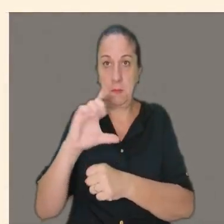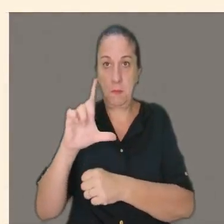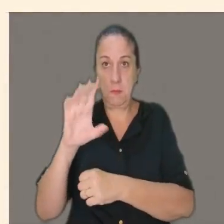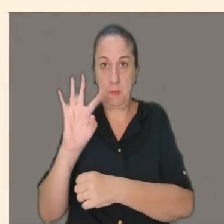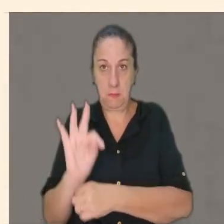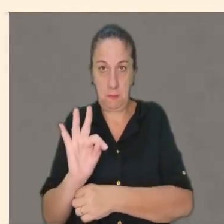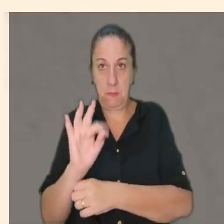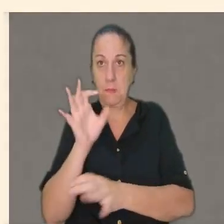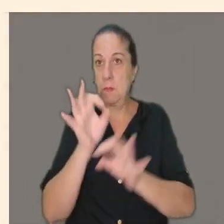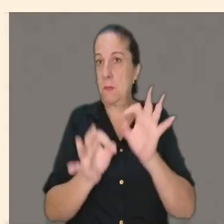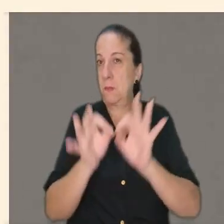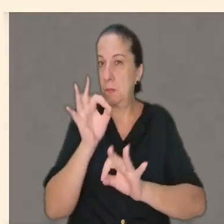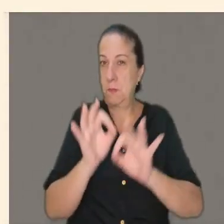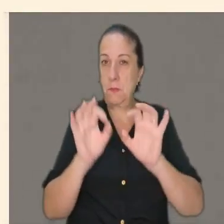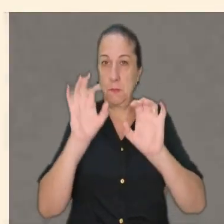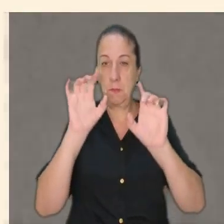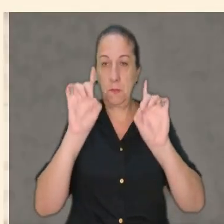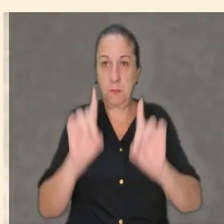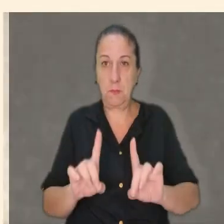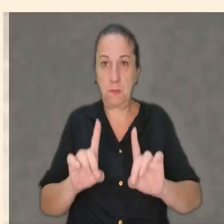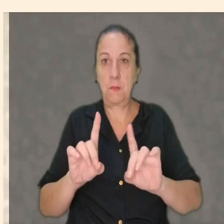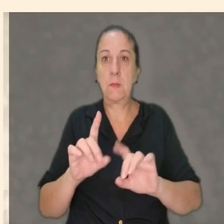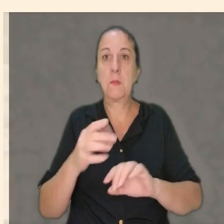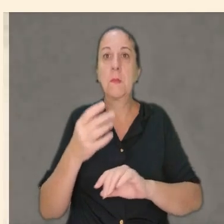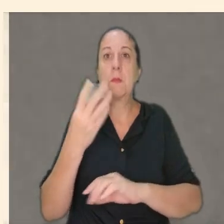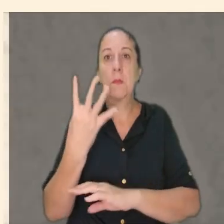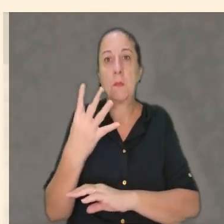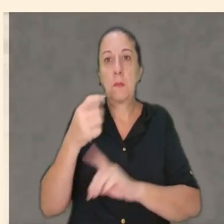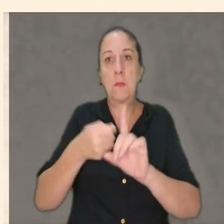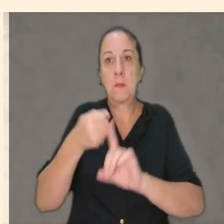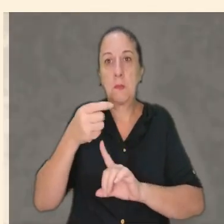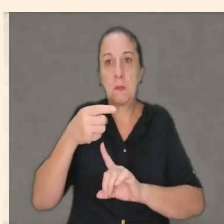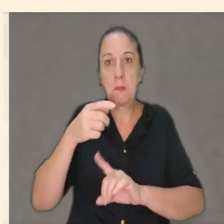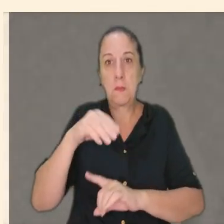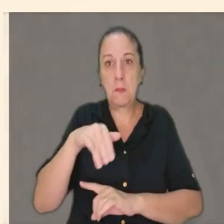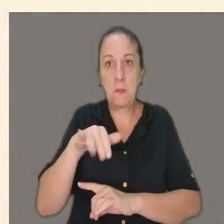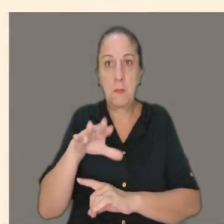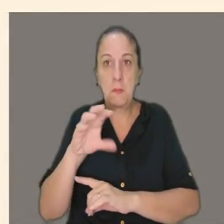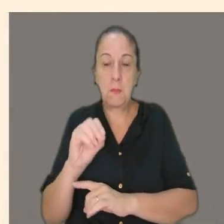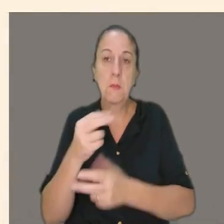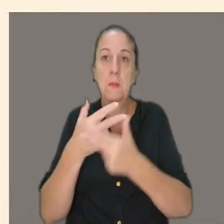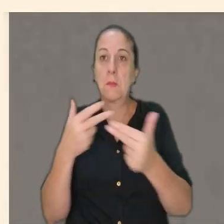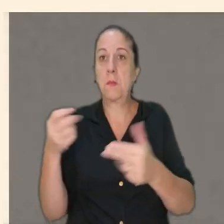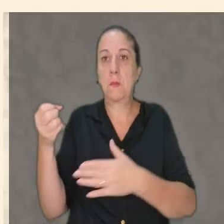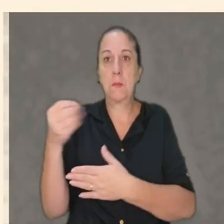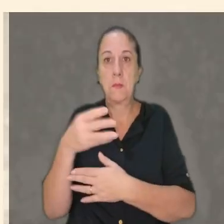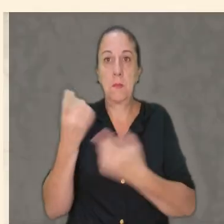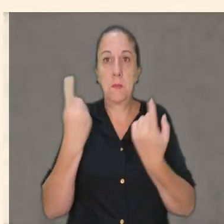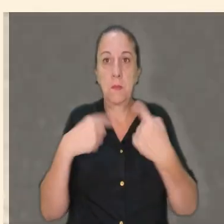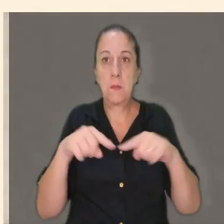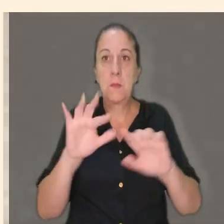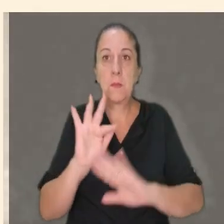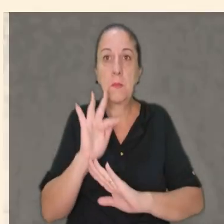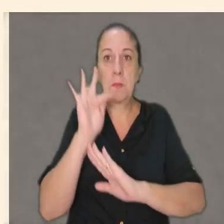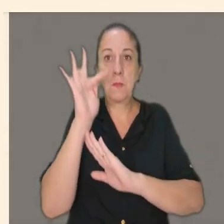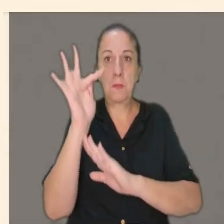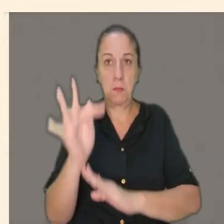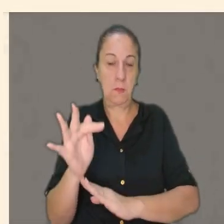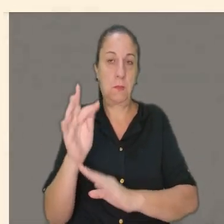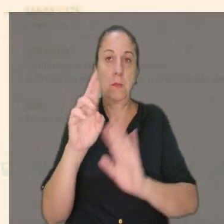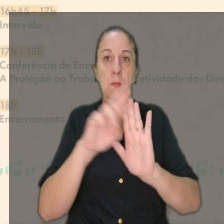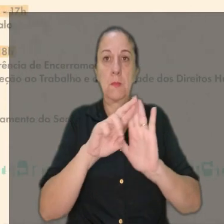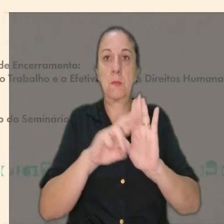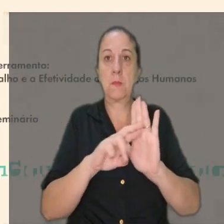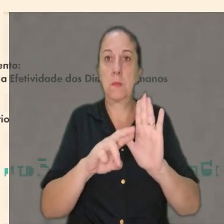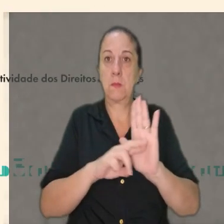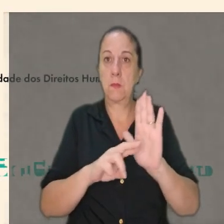CLT, Dignidade e Justiça Social, está marcado para 4 de maio e vai abordar questões atuais e desafios futuros